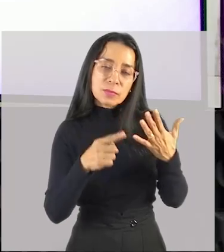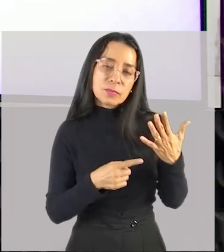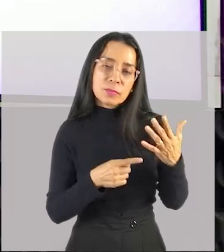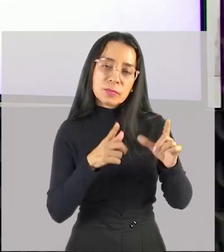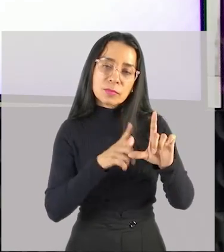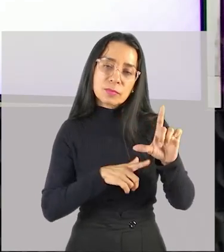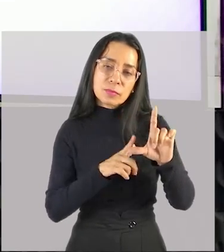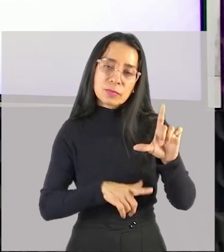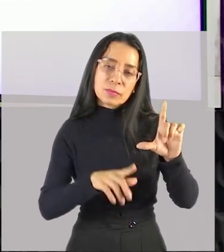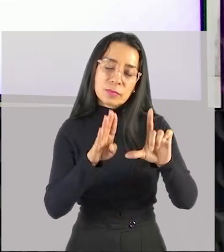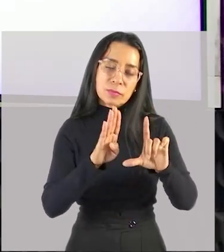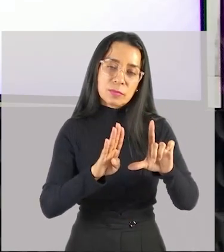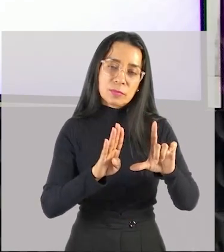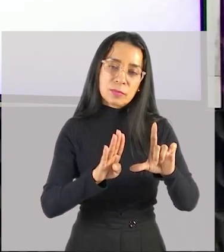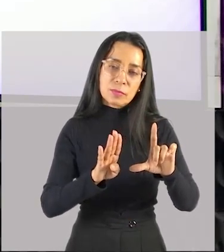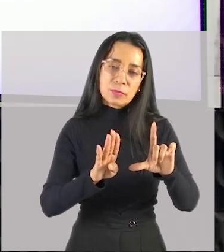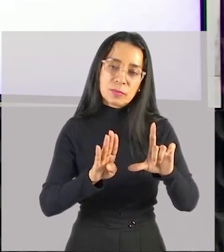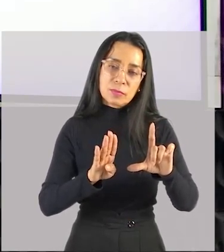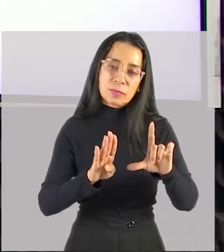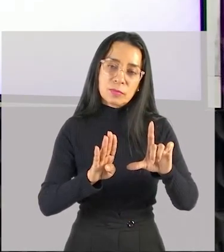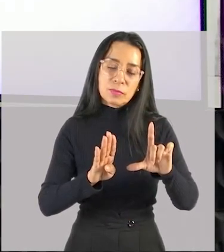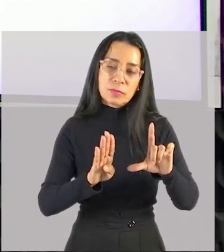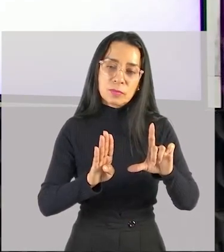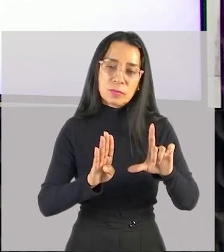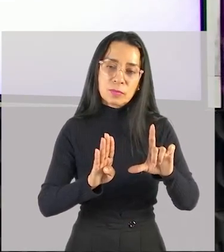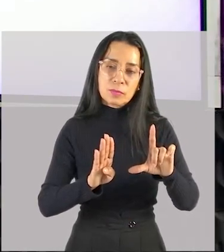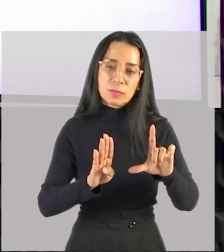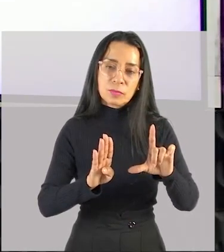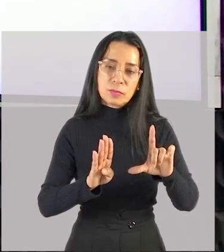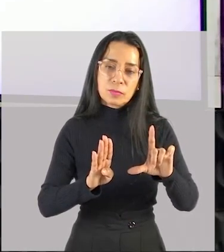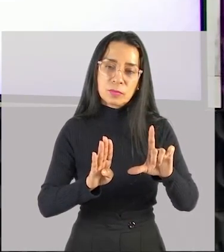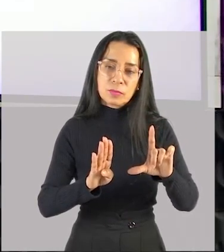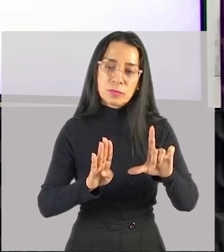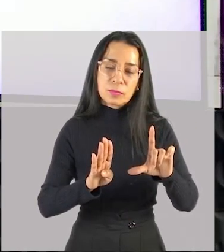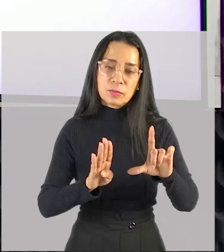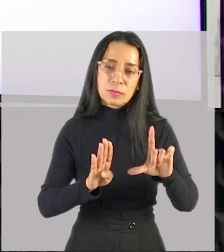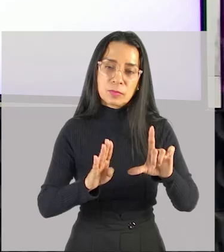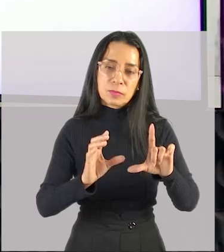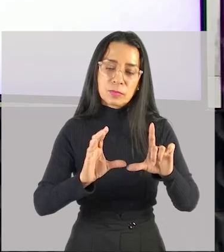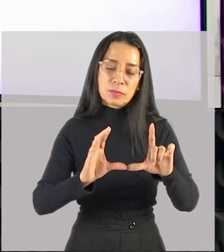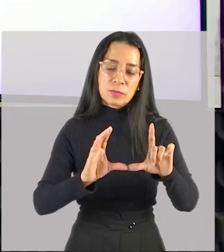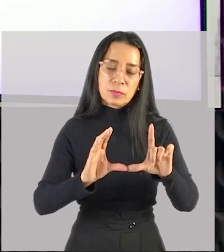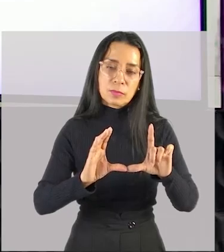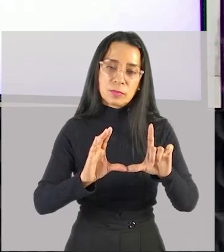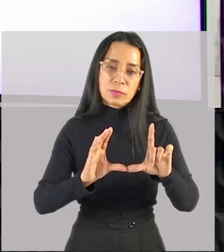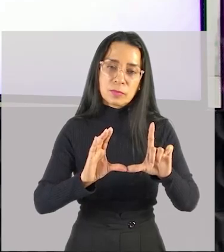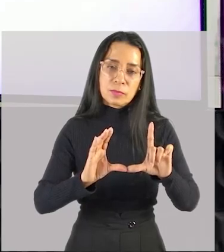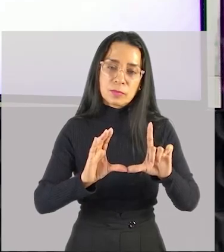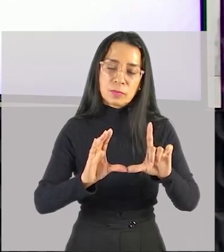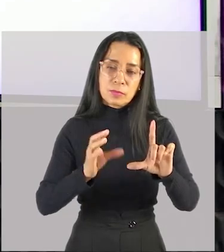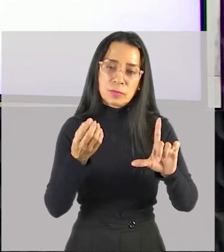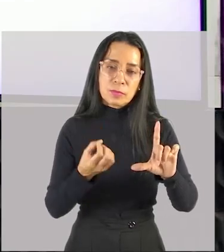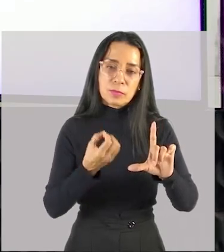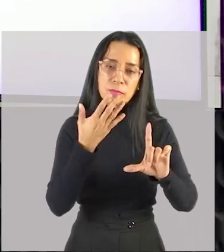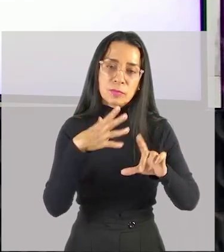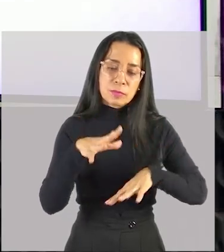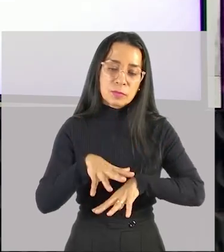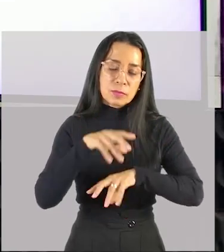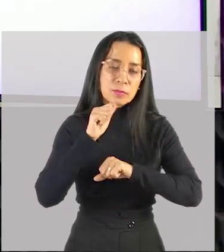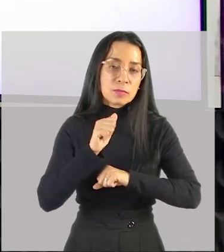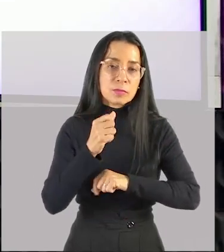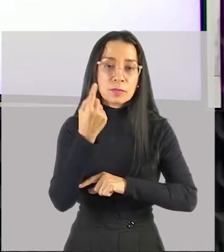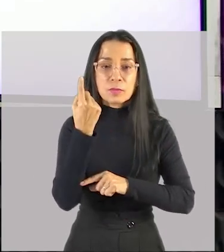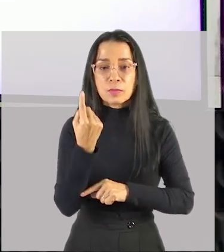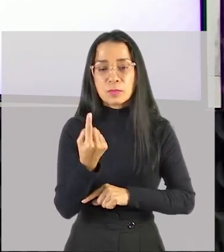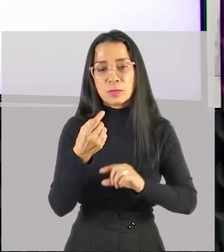gostar, muito menos. A gente pode descartar essas duas questões de cara. A letra C. O cheiro. Bom, o cheiro é só uma